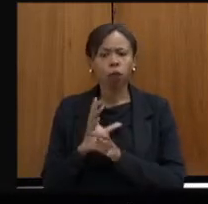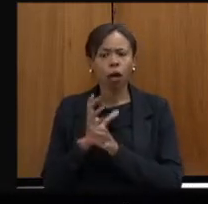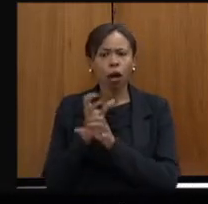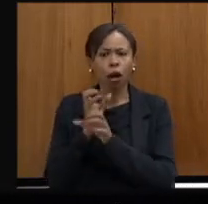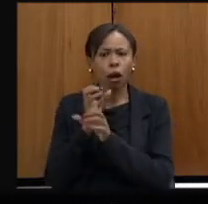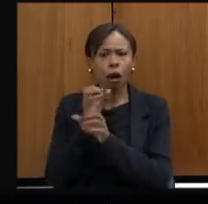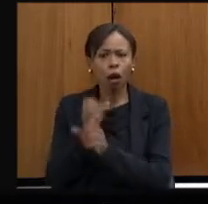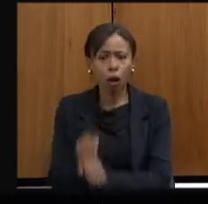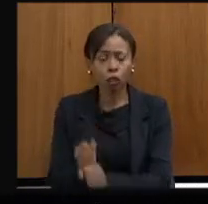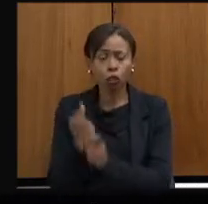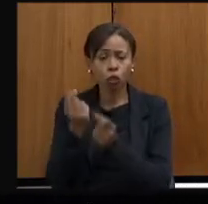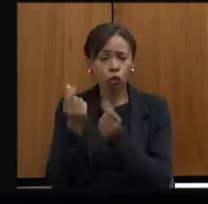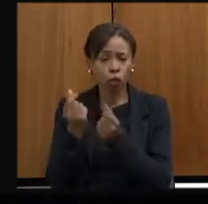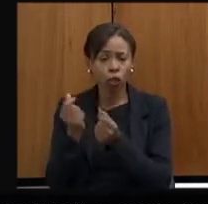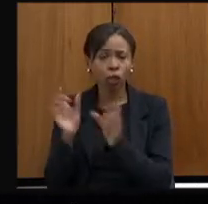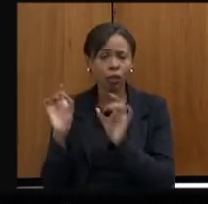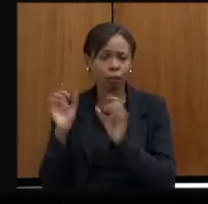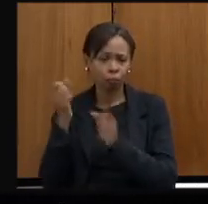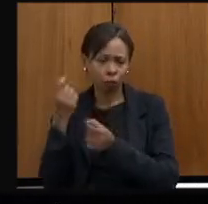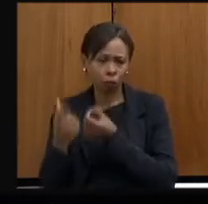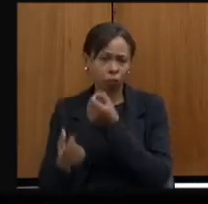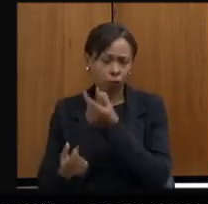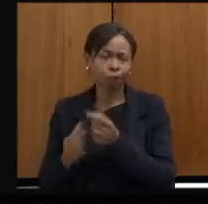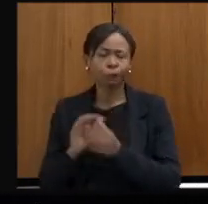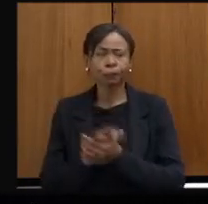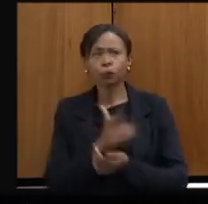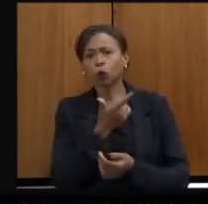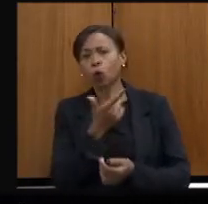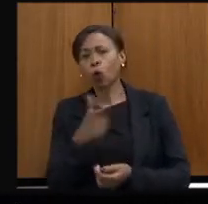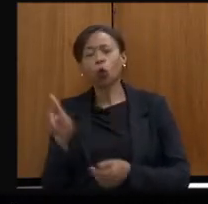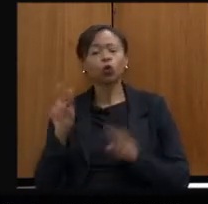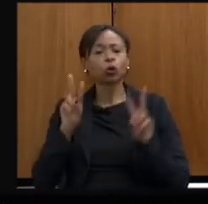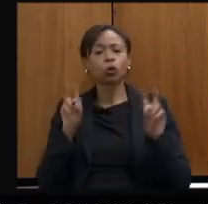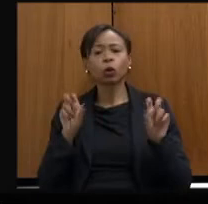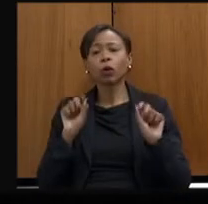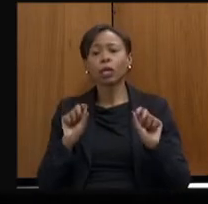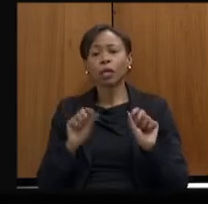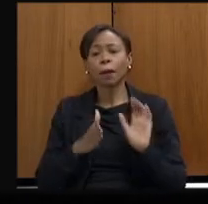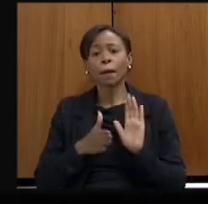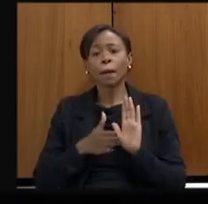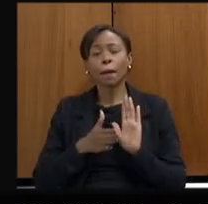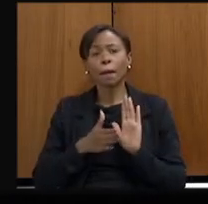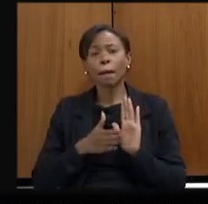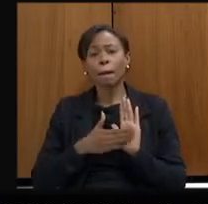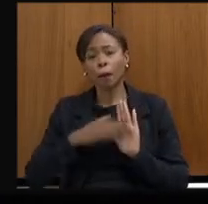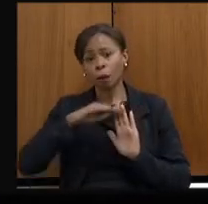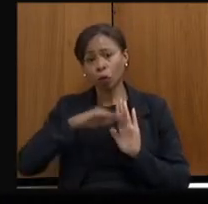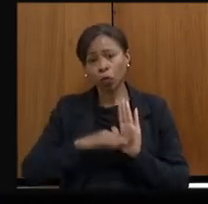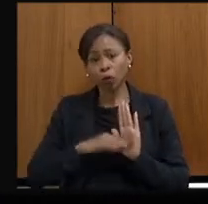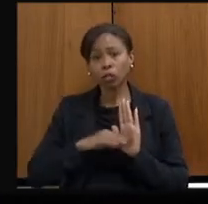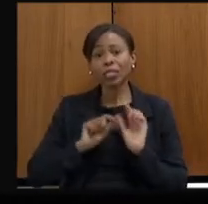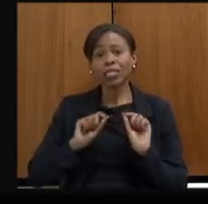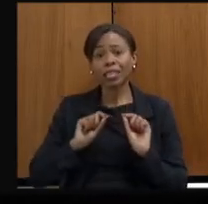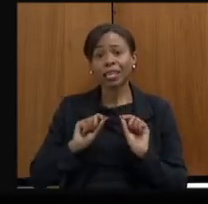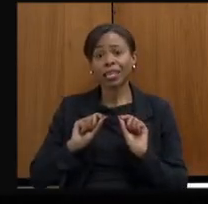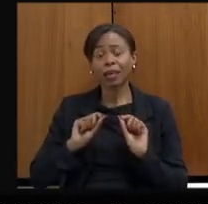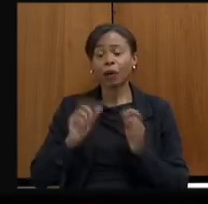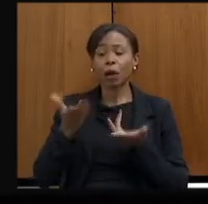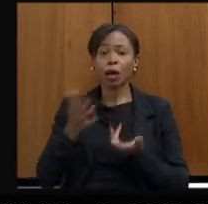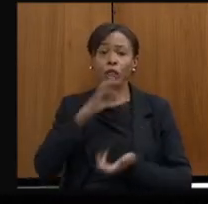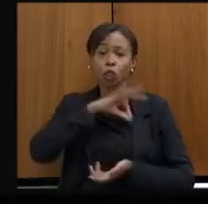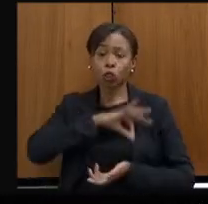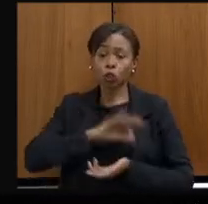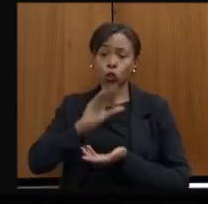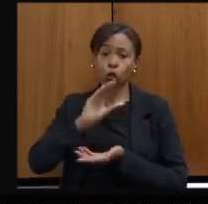extraordinária. A outra questão são os programas tópicos de transferência de renda durante a pandemia.